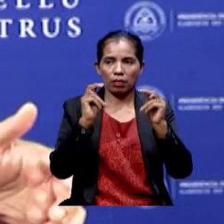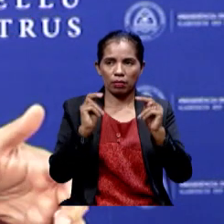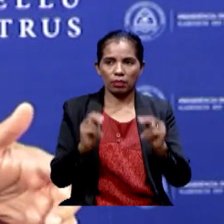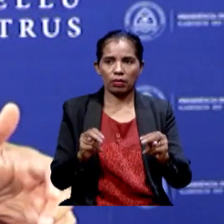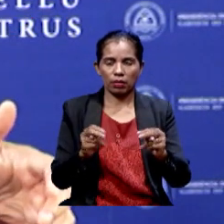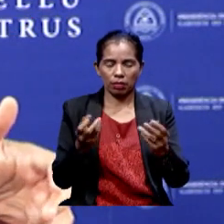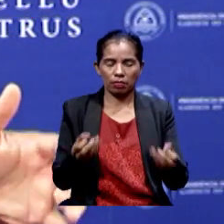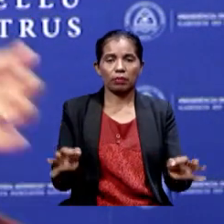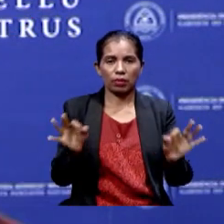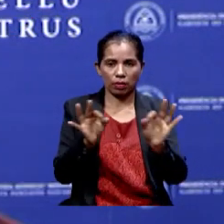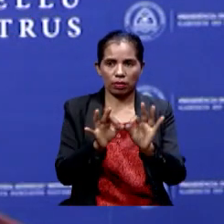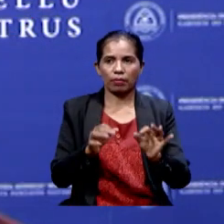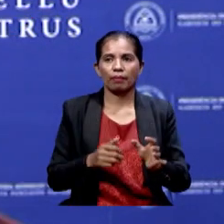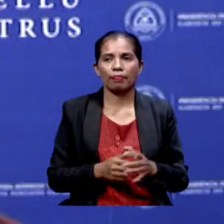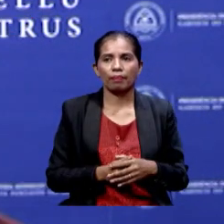instituição minha.